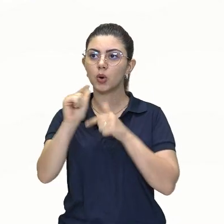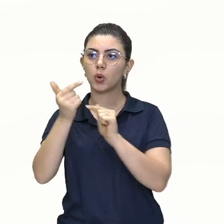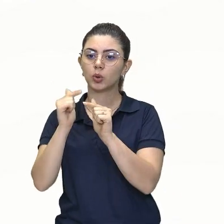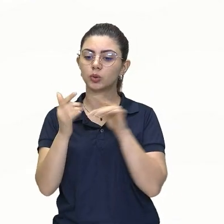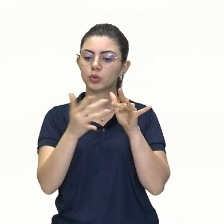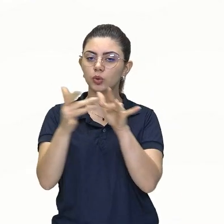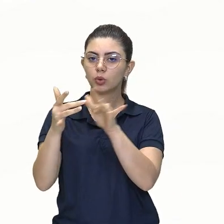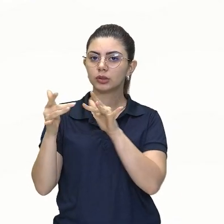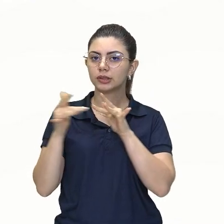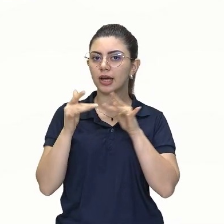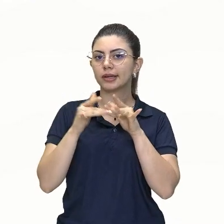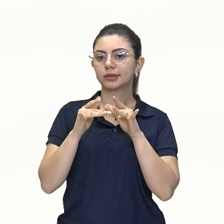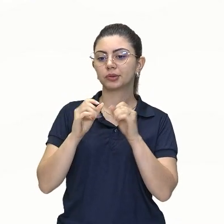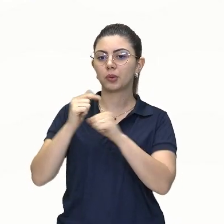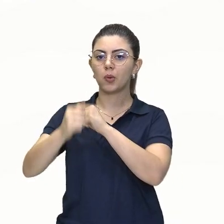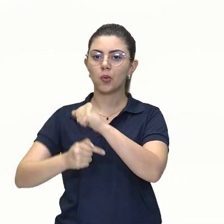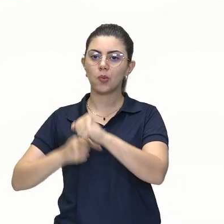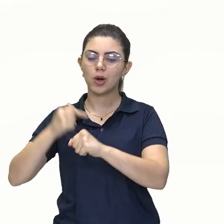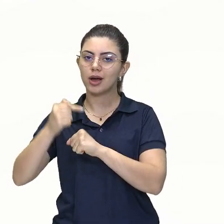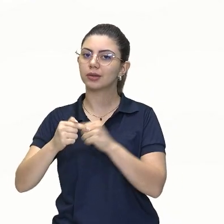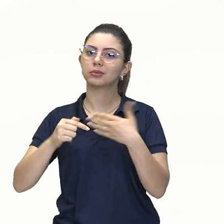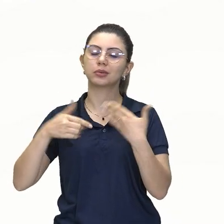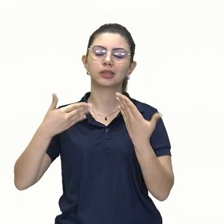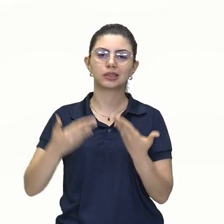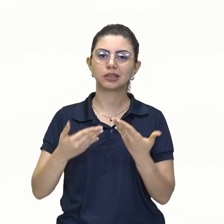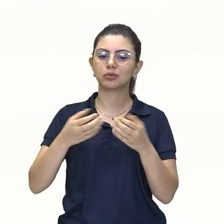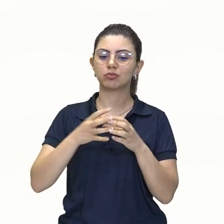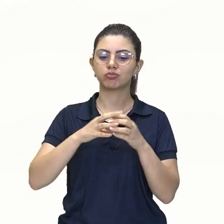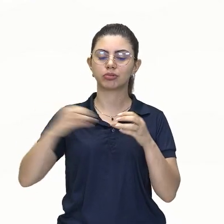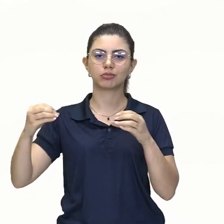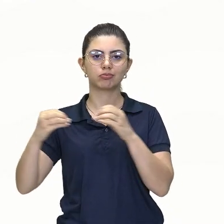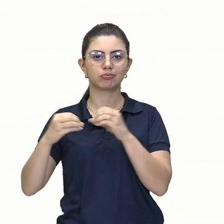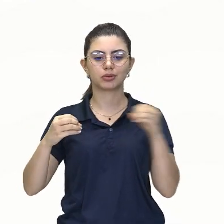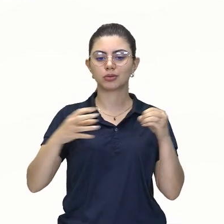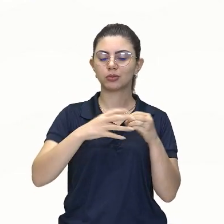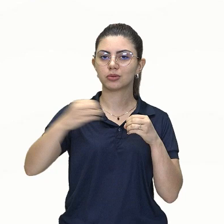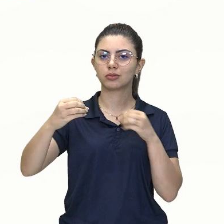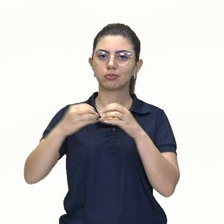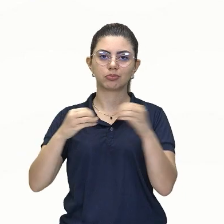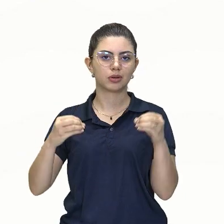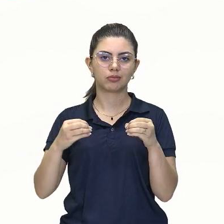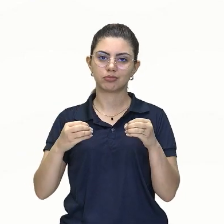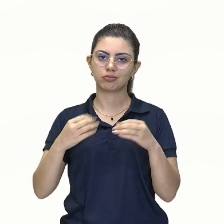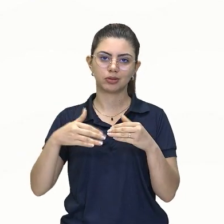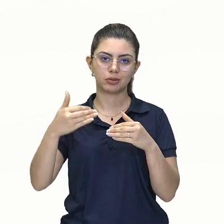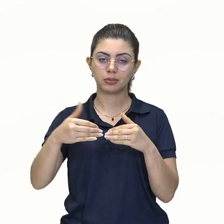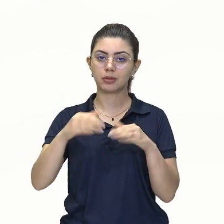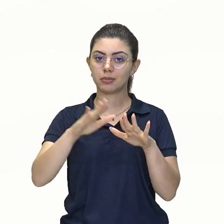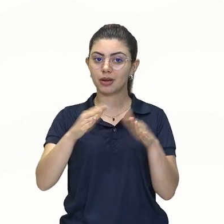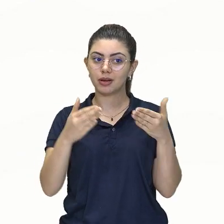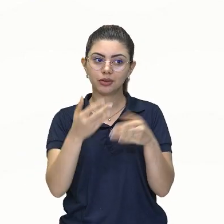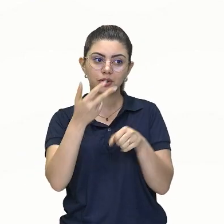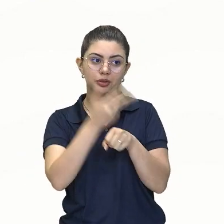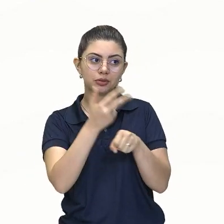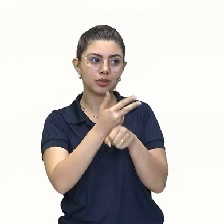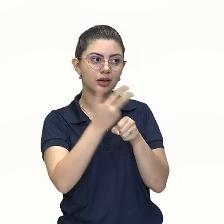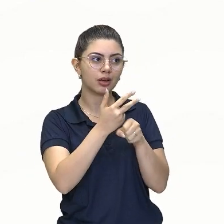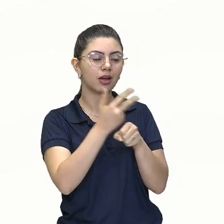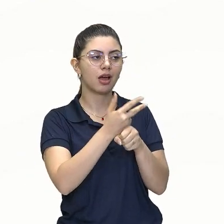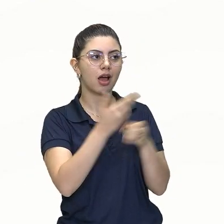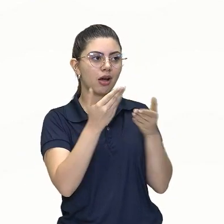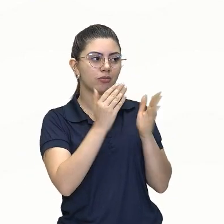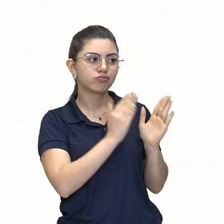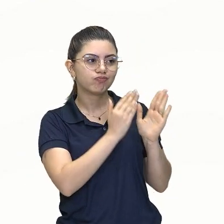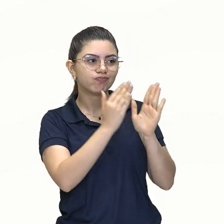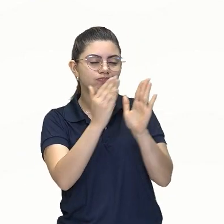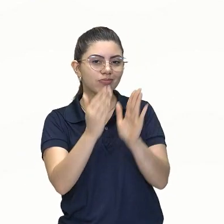e a reação em cadeia acontece. Nós vamos mostrar um vídeo também mostrando essa situação para você. Vamos lá